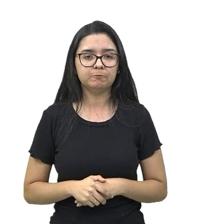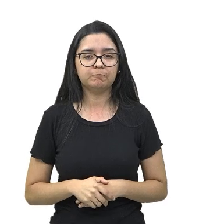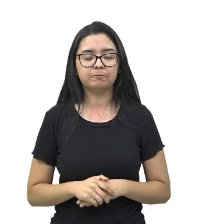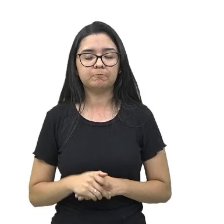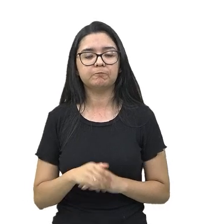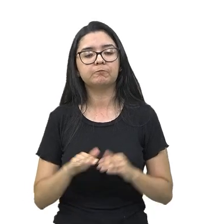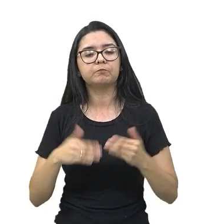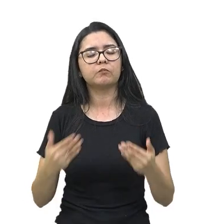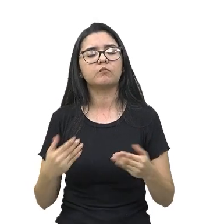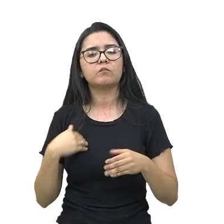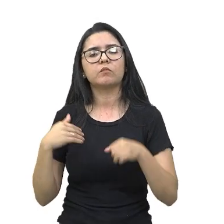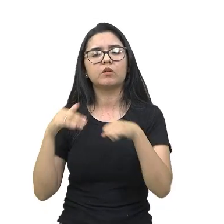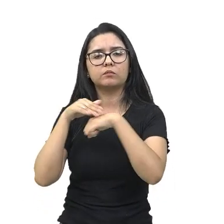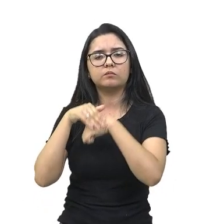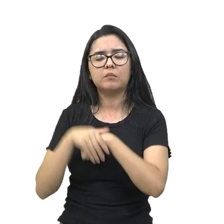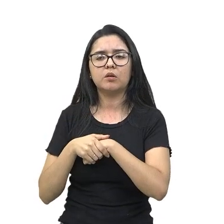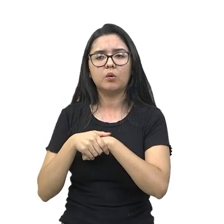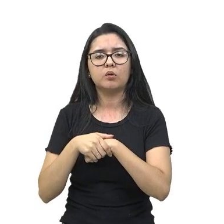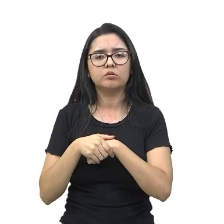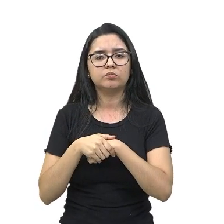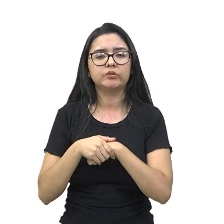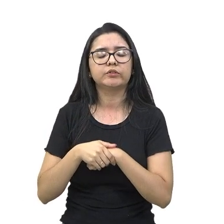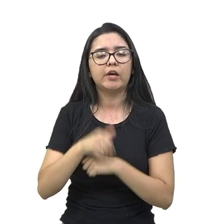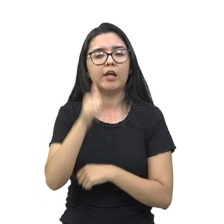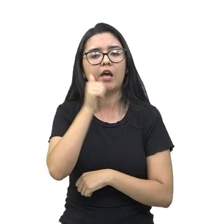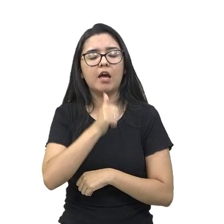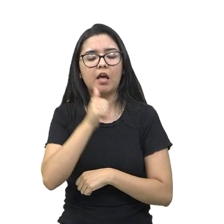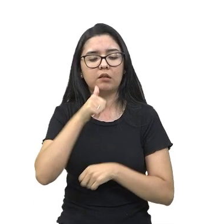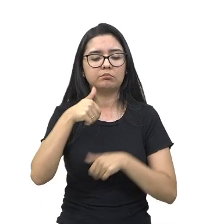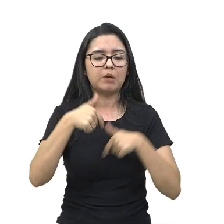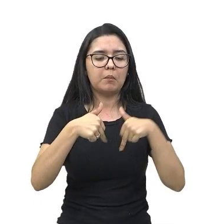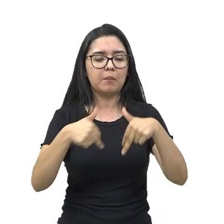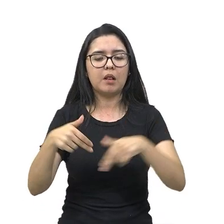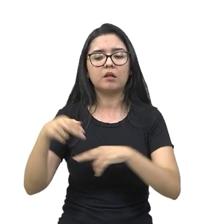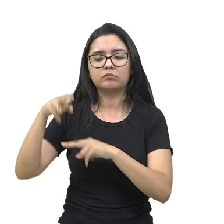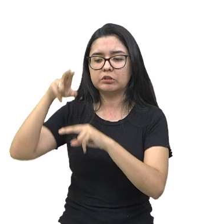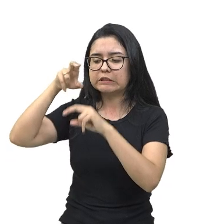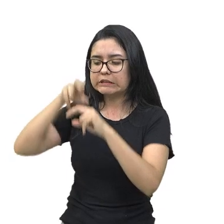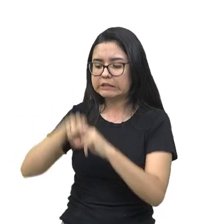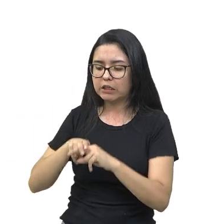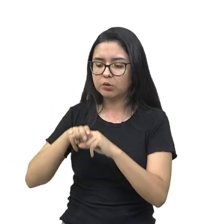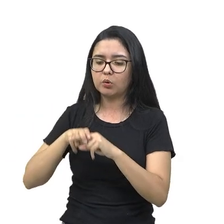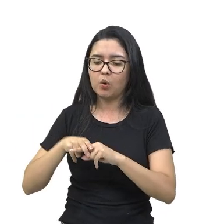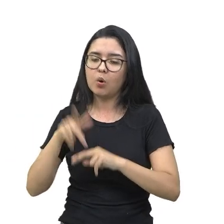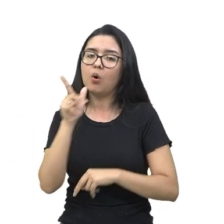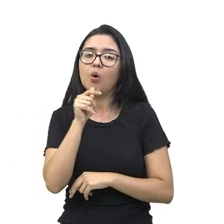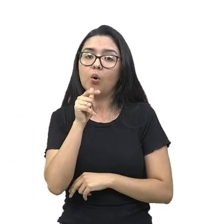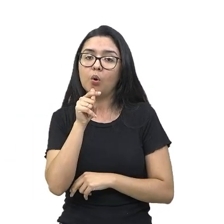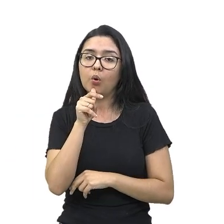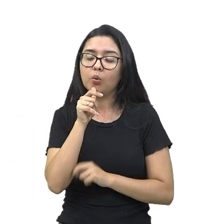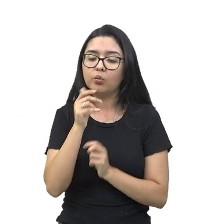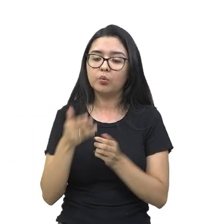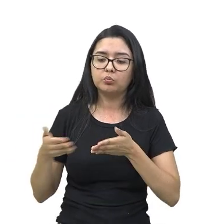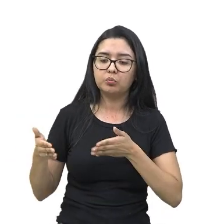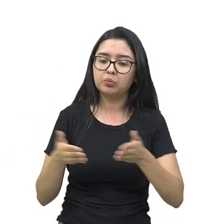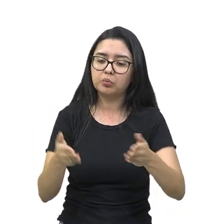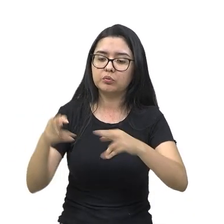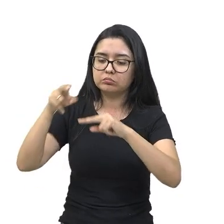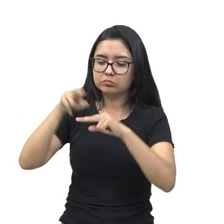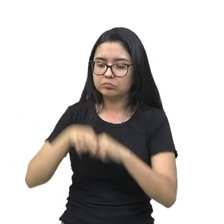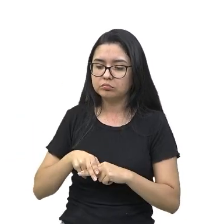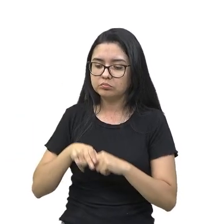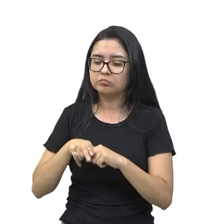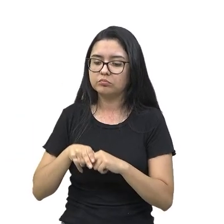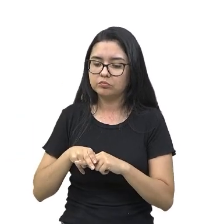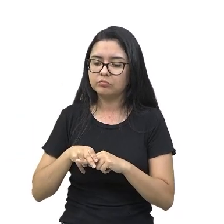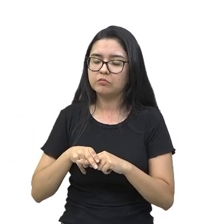Uma noite, tendo parado para descansar após longa caminhada, Nayá sentou-se à beira de um lago. Viu então na superfície a